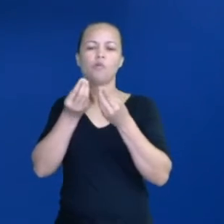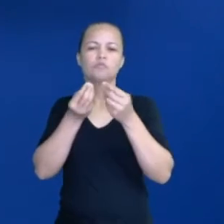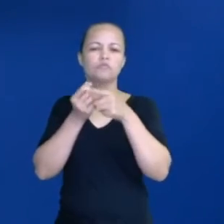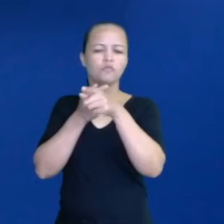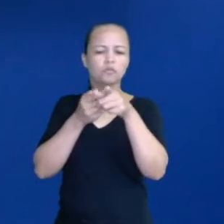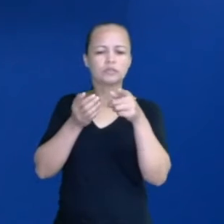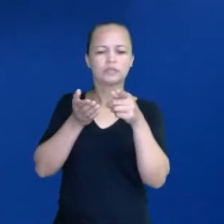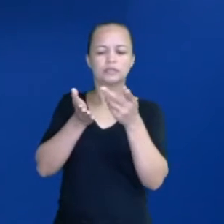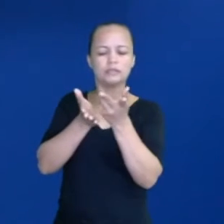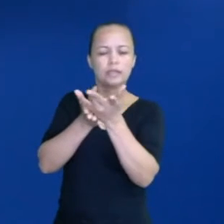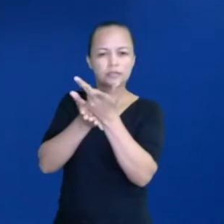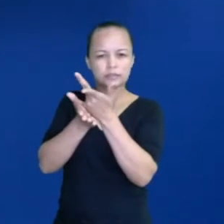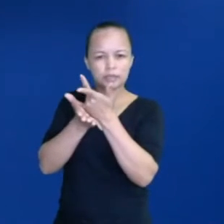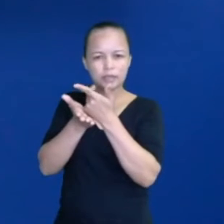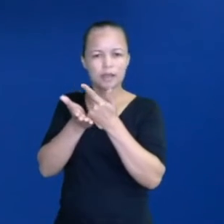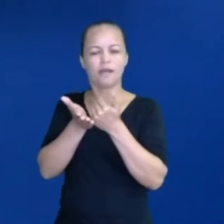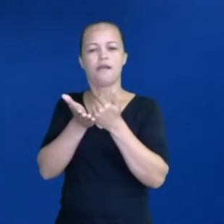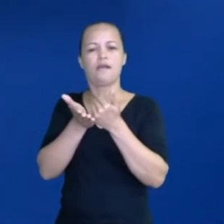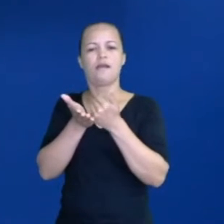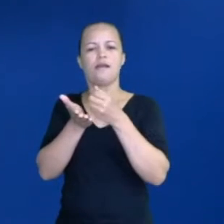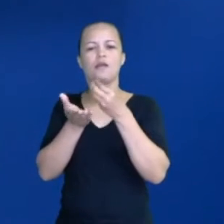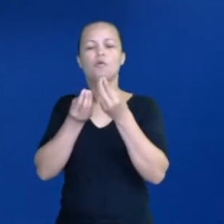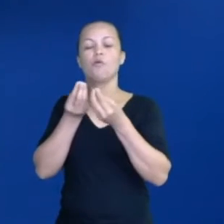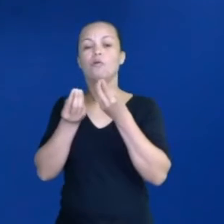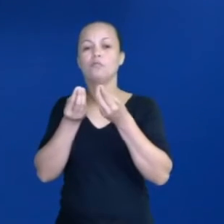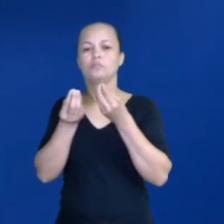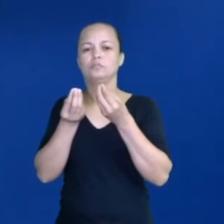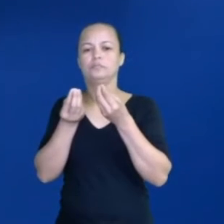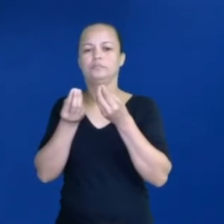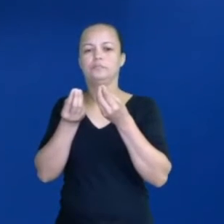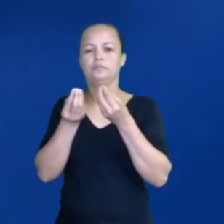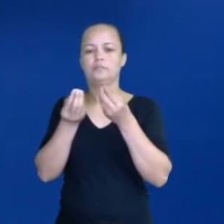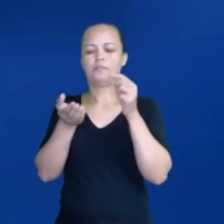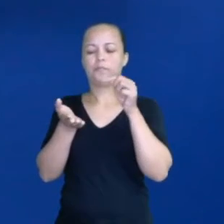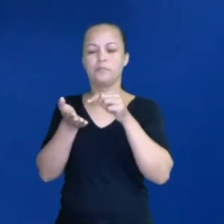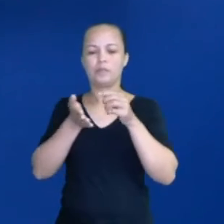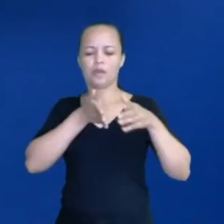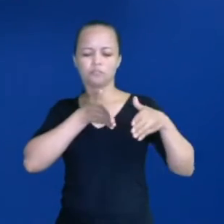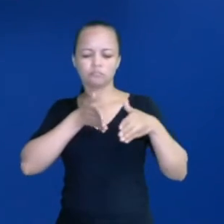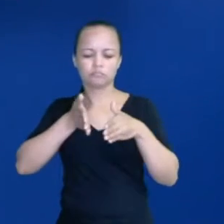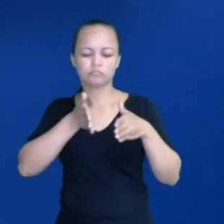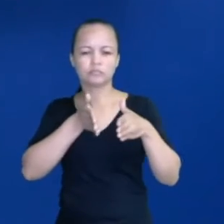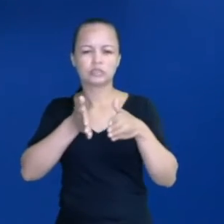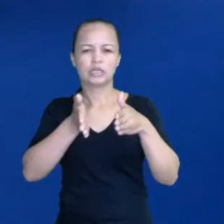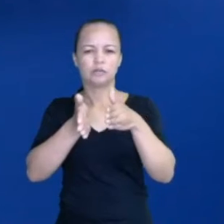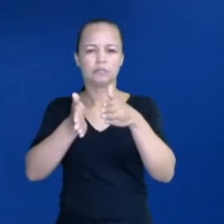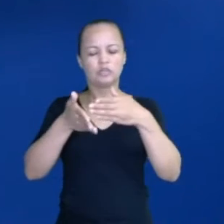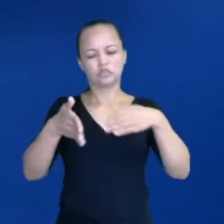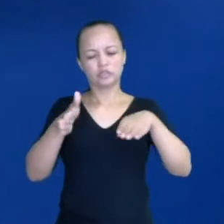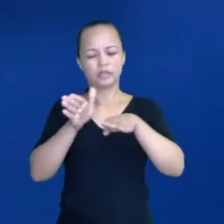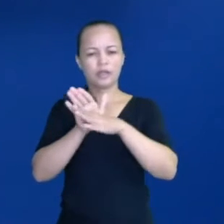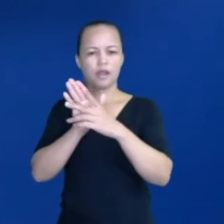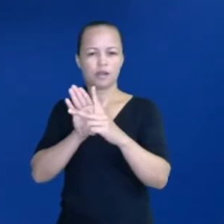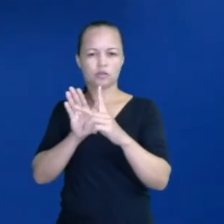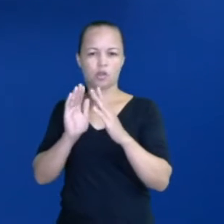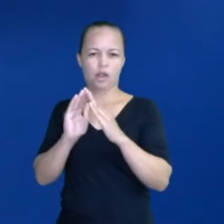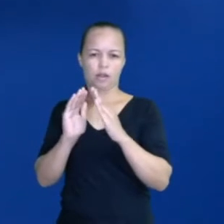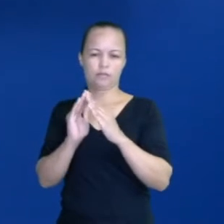como é que você iria desenhar, melhor, como é que você iria desenhar esse trajeto para eu chegar até a sua